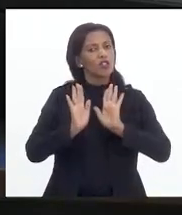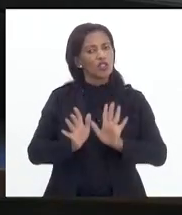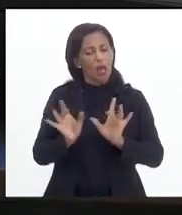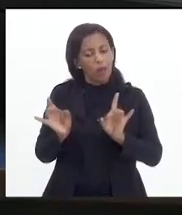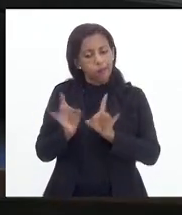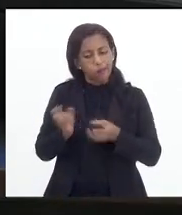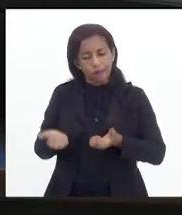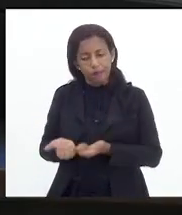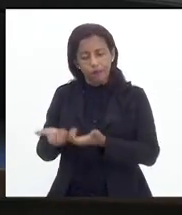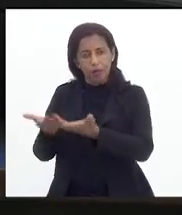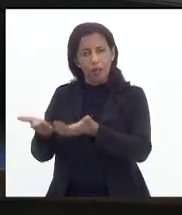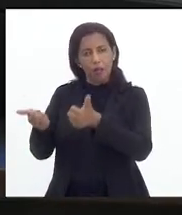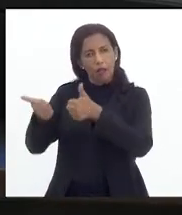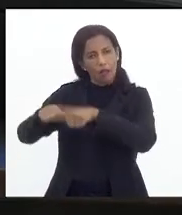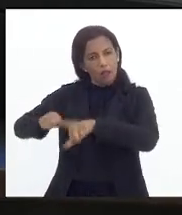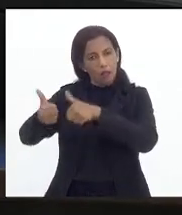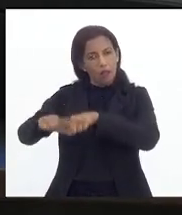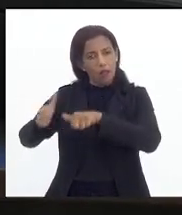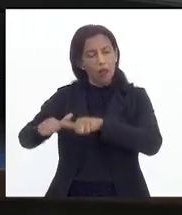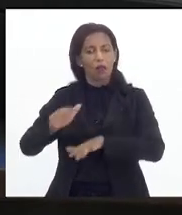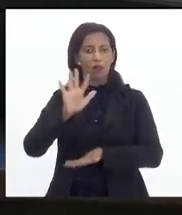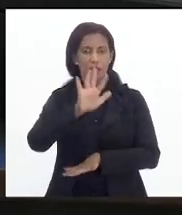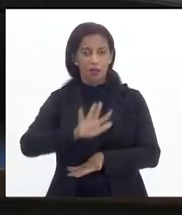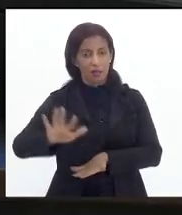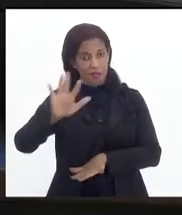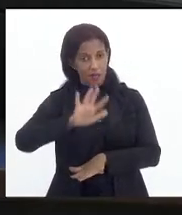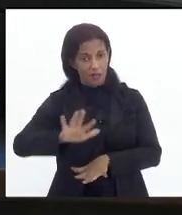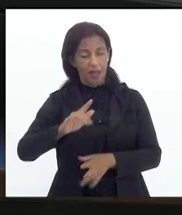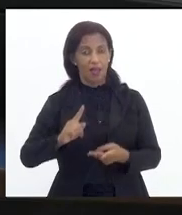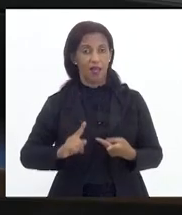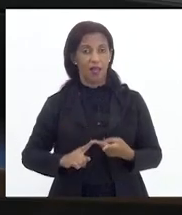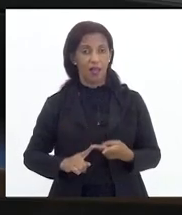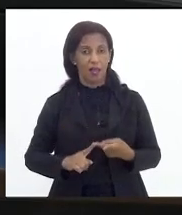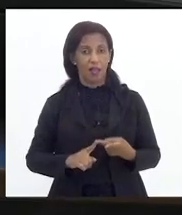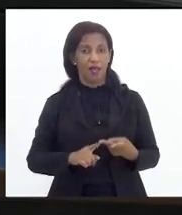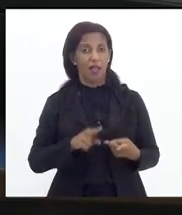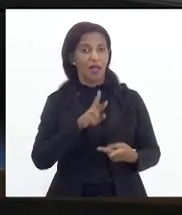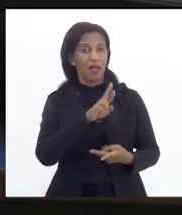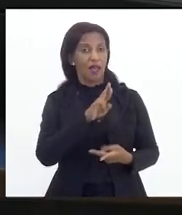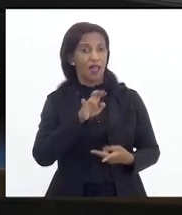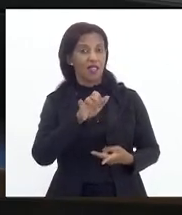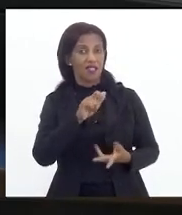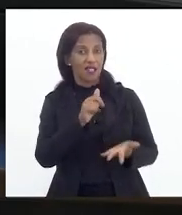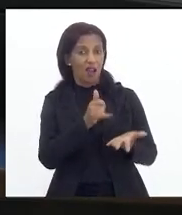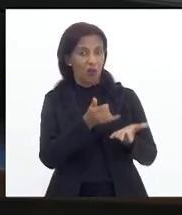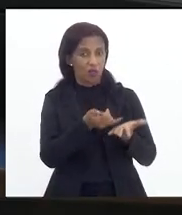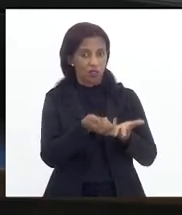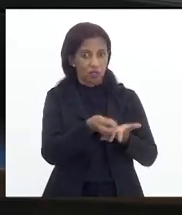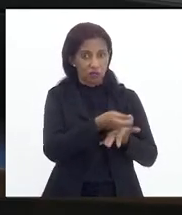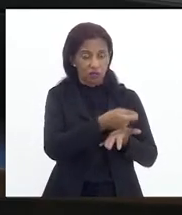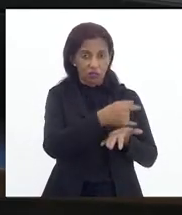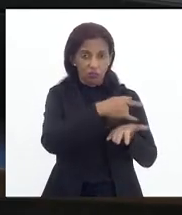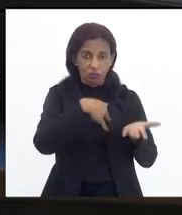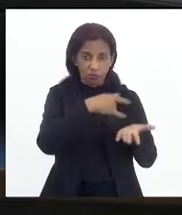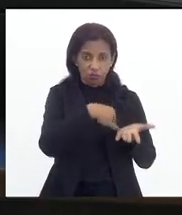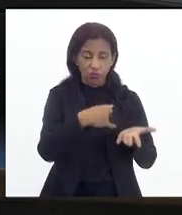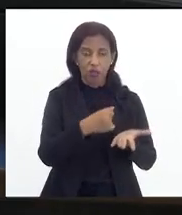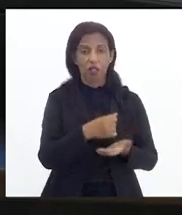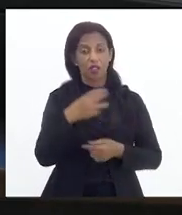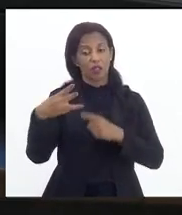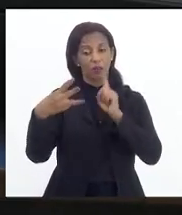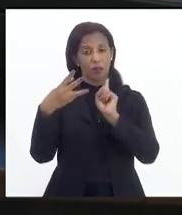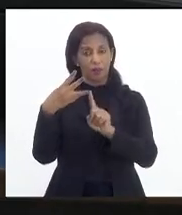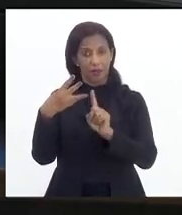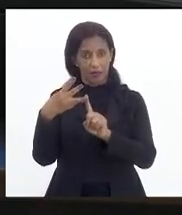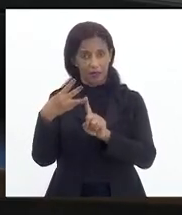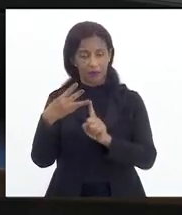né o diagnóstico cenário base as ressalvas e vedações e estamos